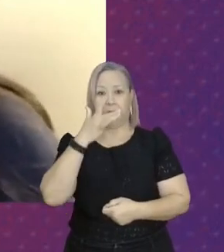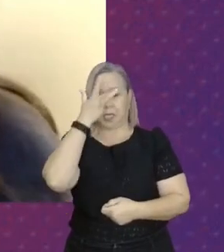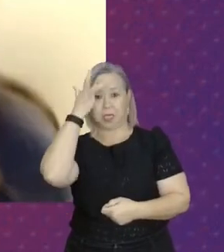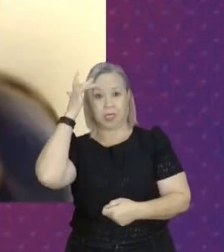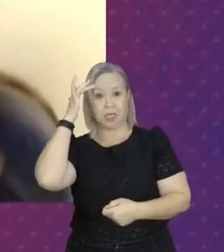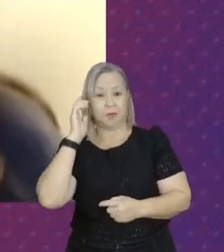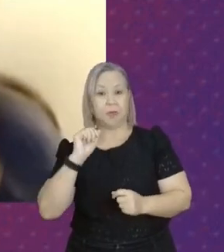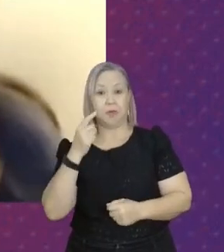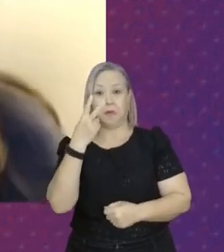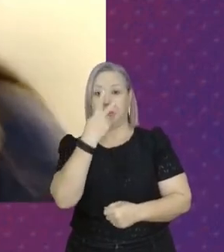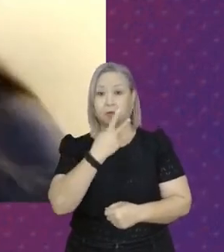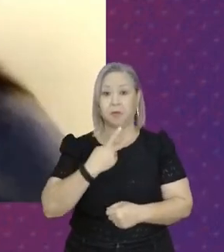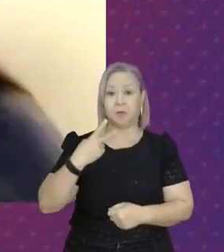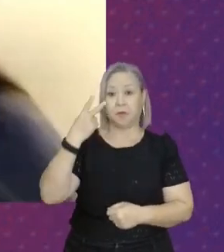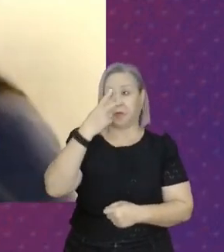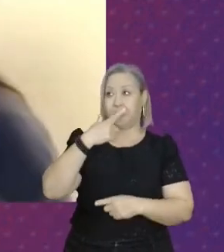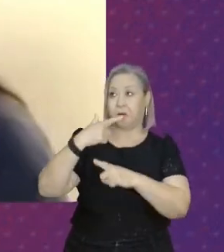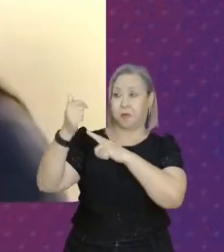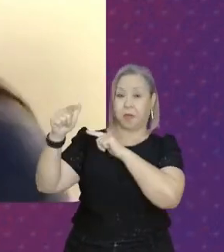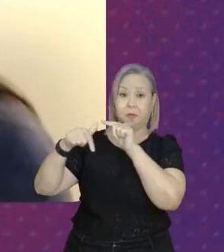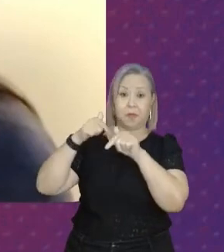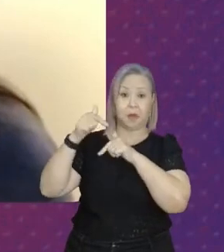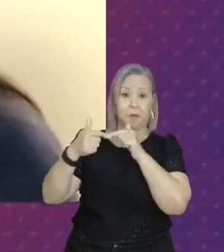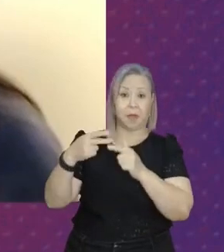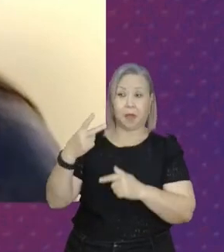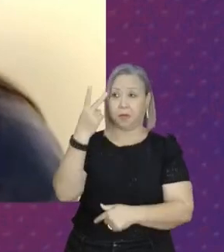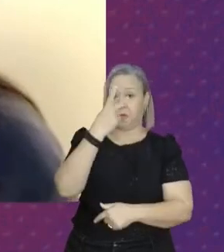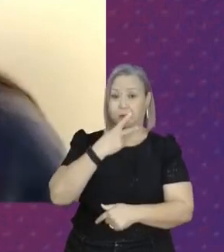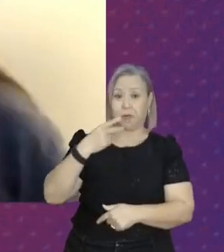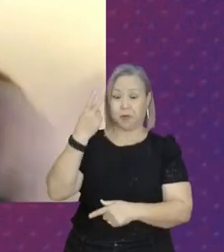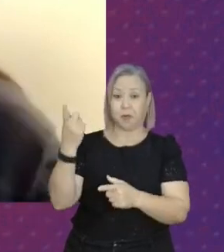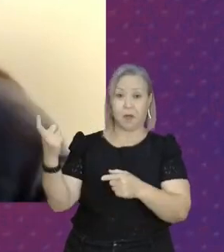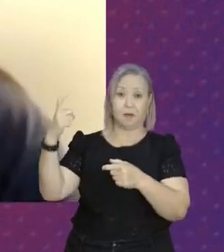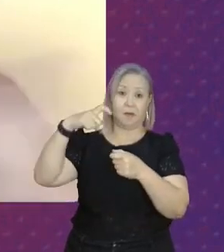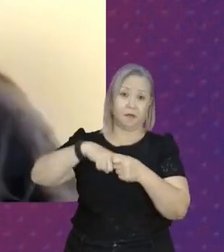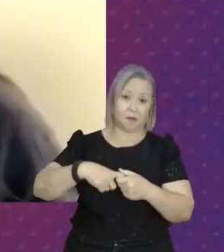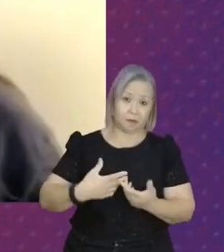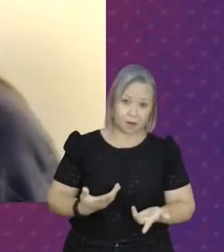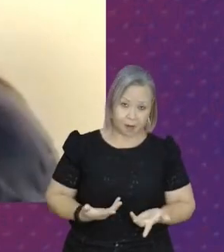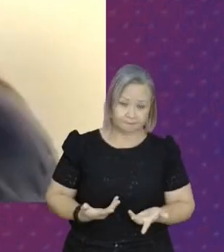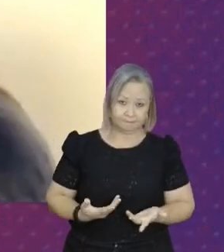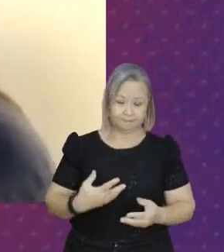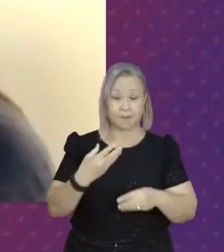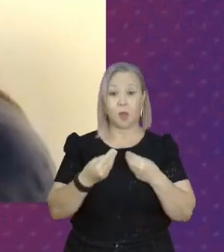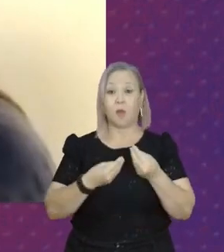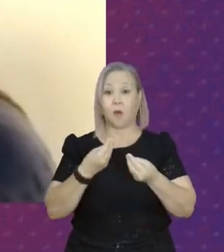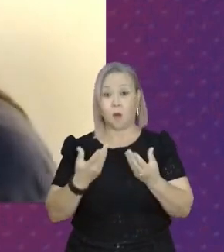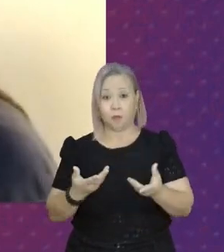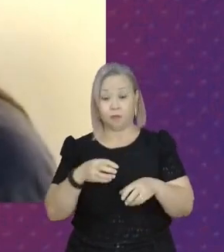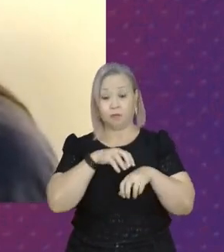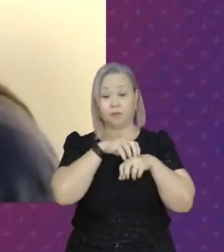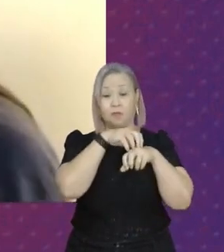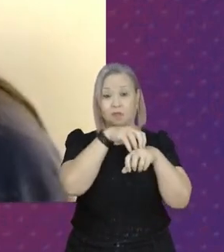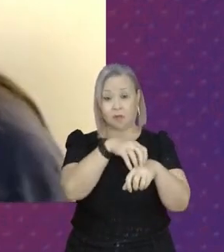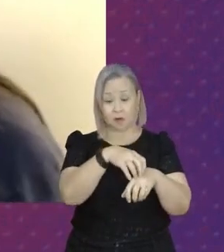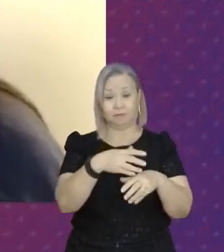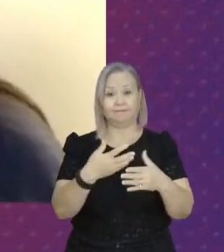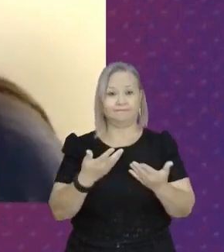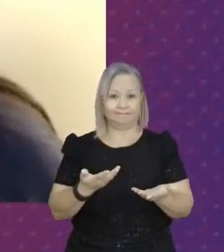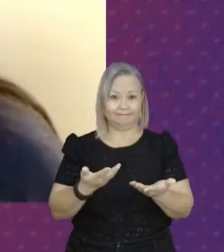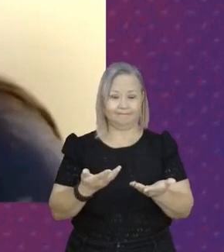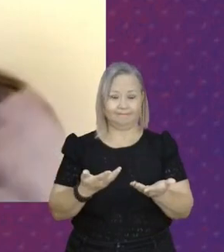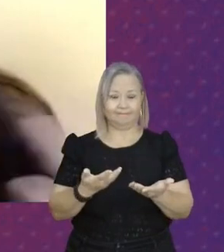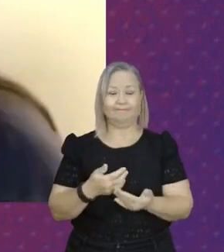passam 2 horas para ir, 2 horas para voltar do trabalho, para ir voltar do trabalho no transporte, né?